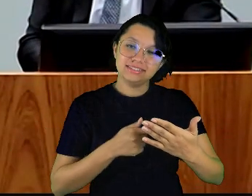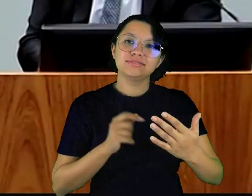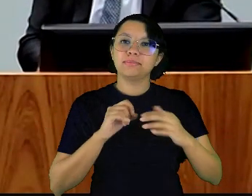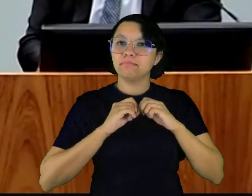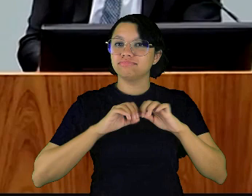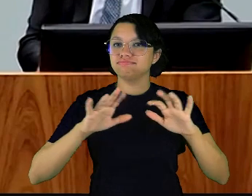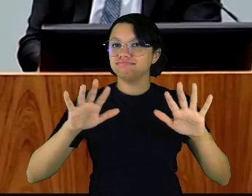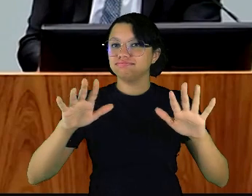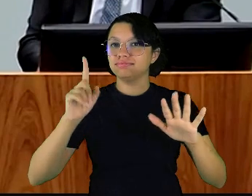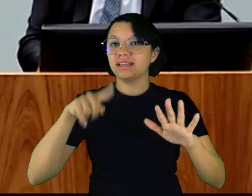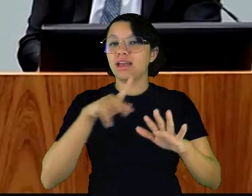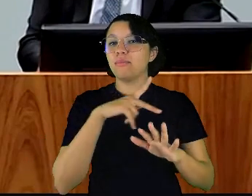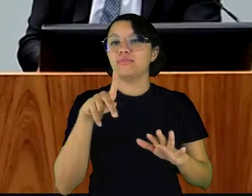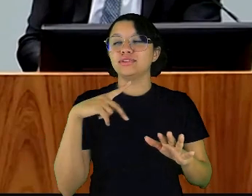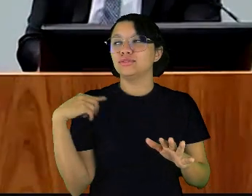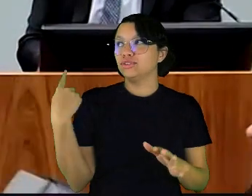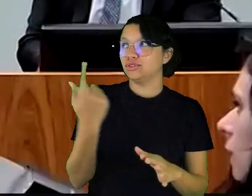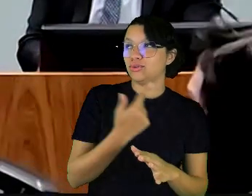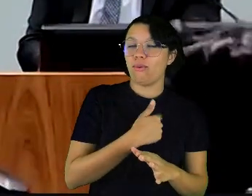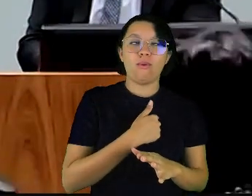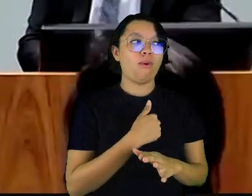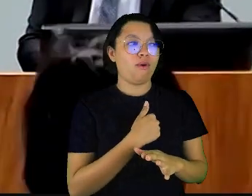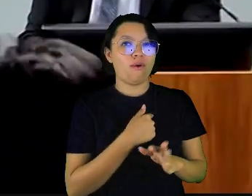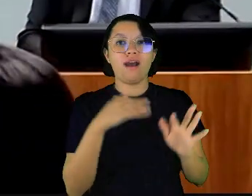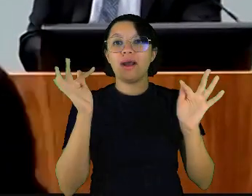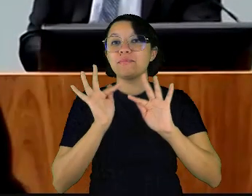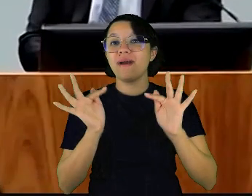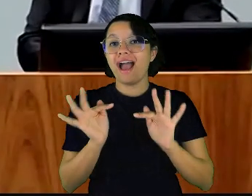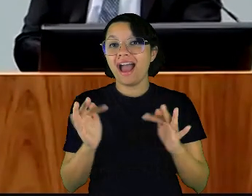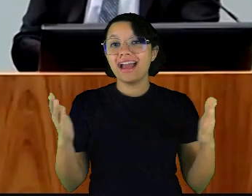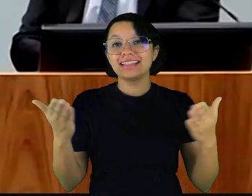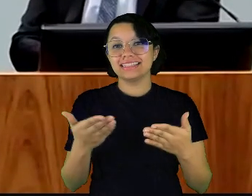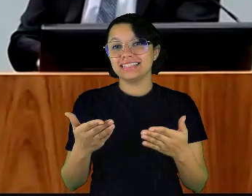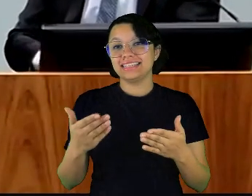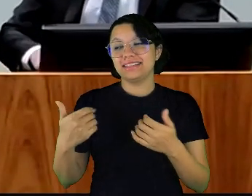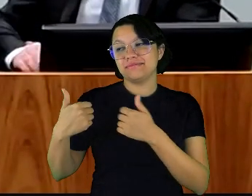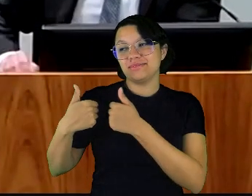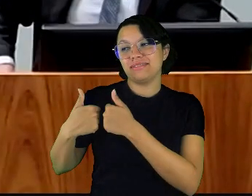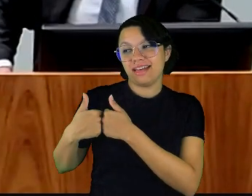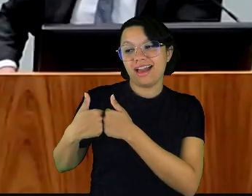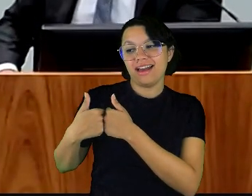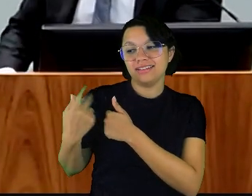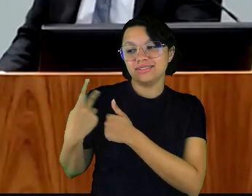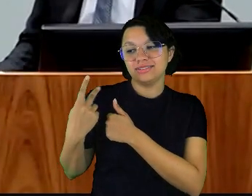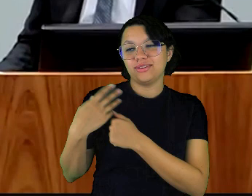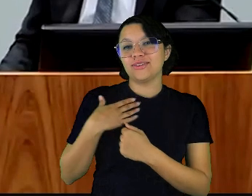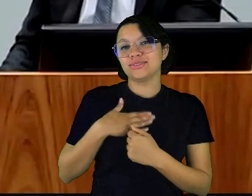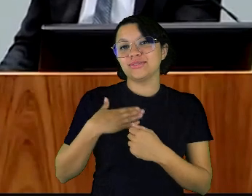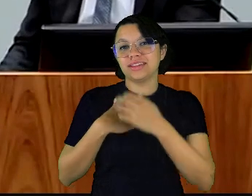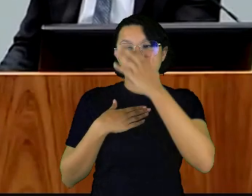é professora de todos nós. Uma alegria estar aqui do lado do nosso querido